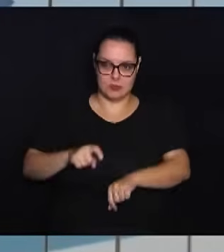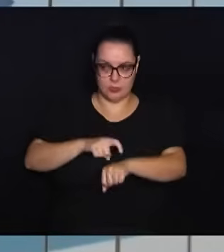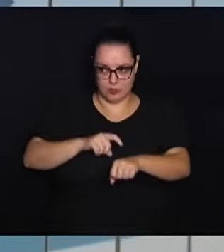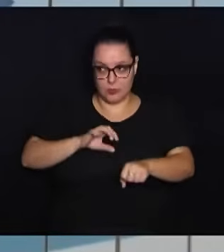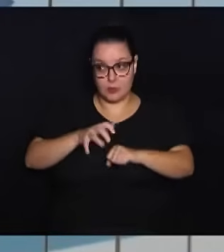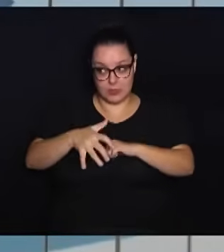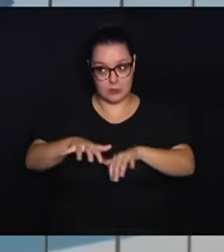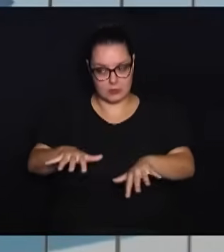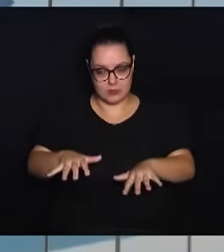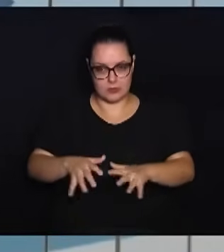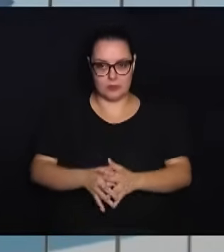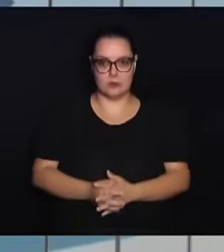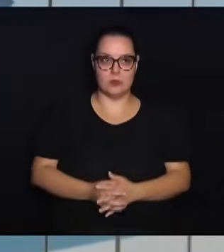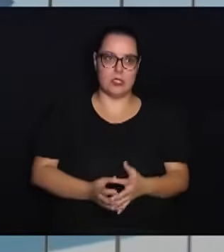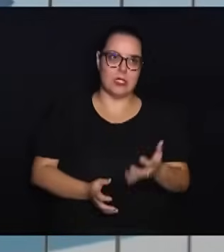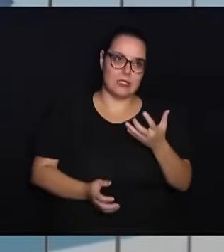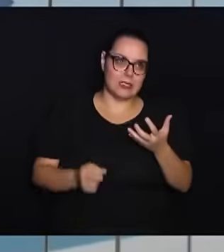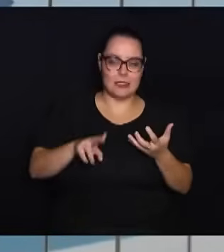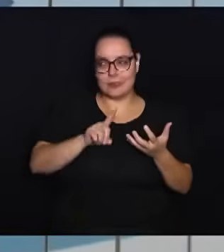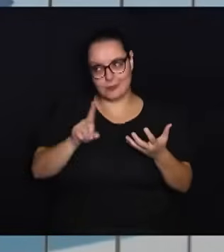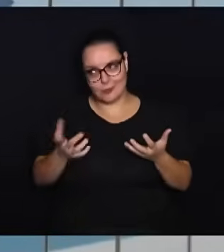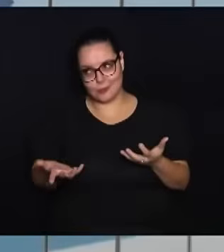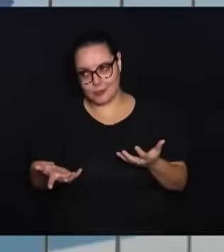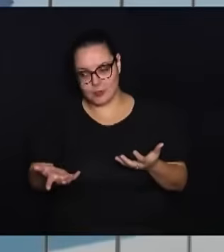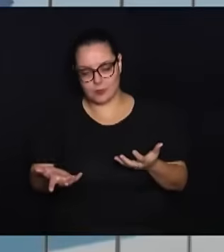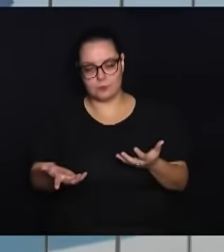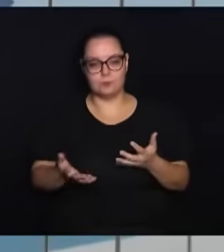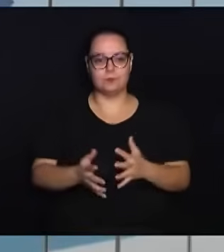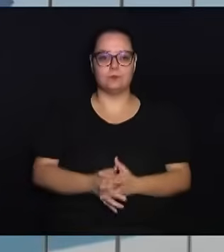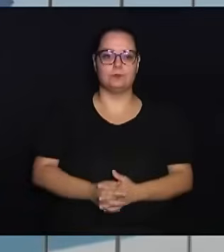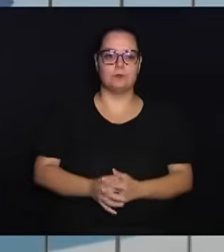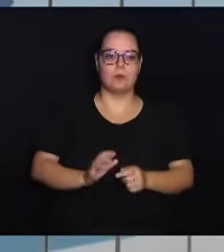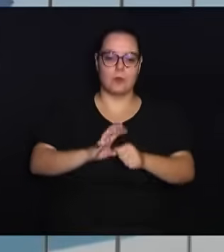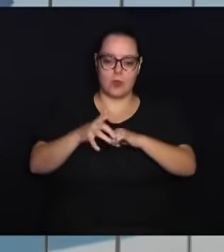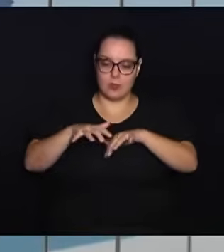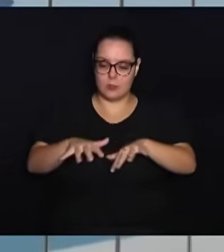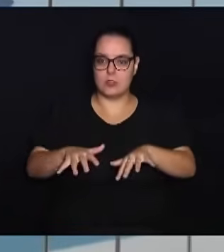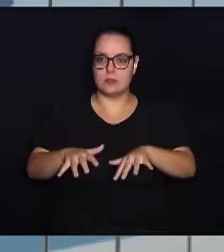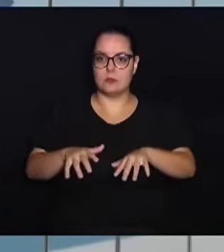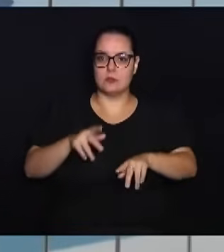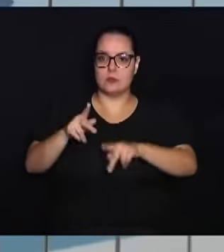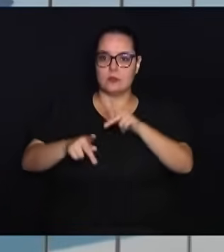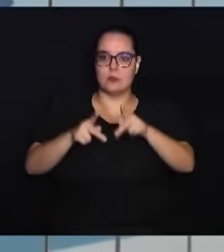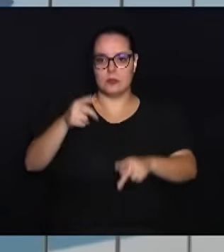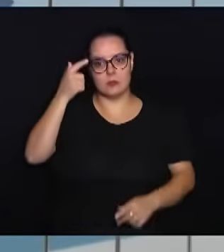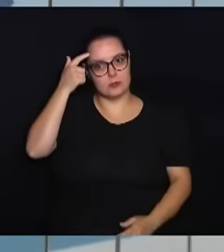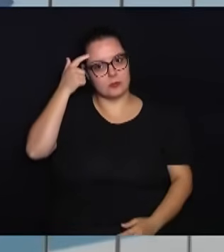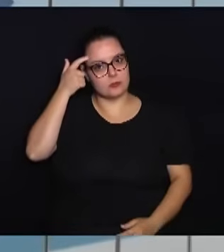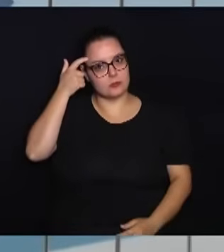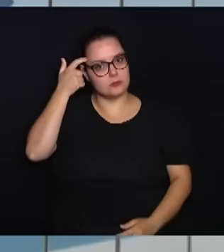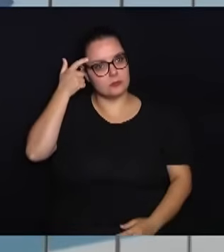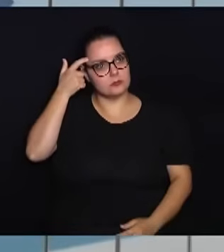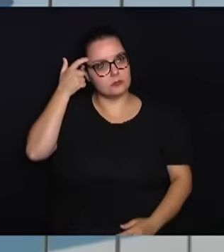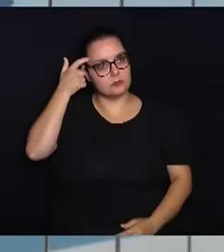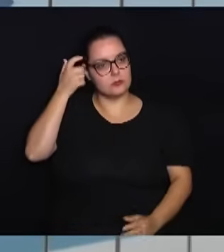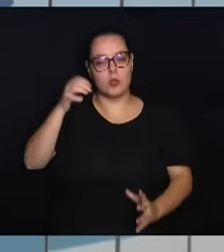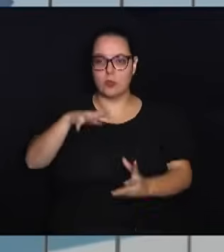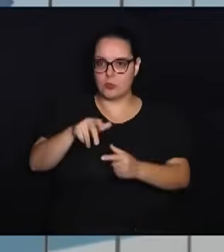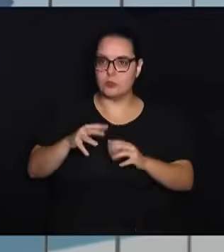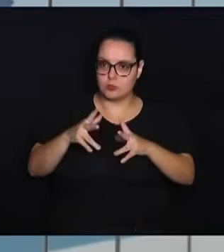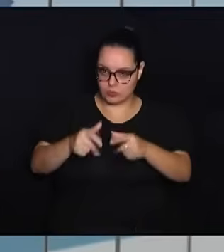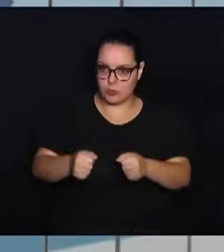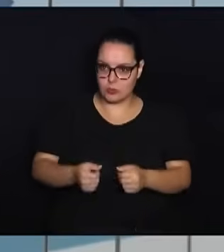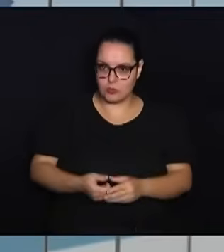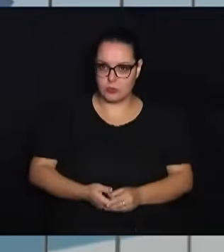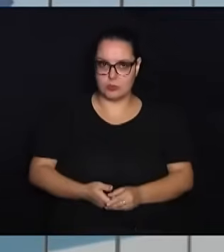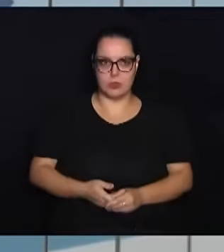pandemia. Querendo ou não, a pandemia ela trouxe para a população mundial como um todo, né?